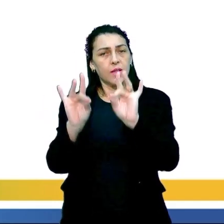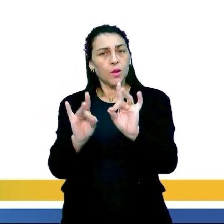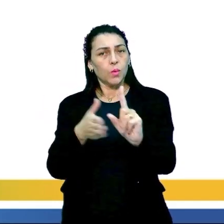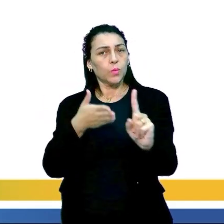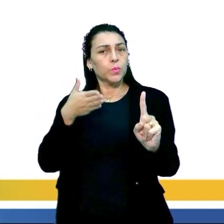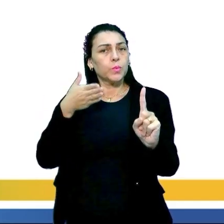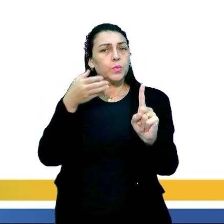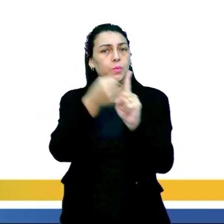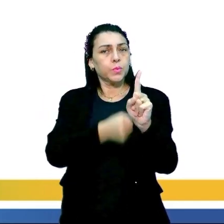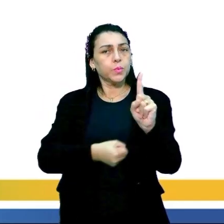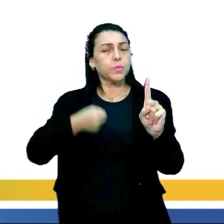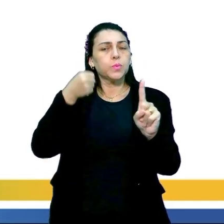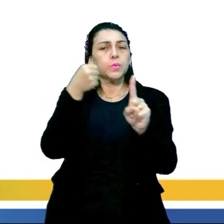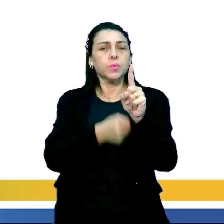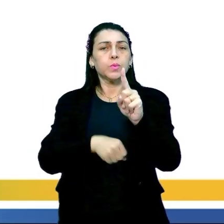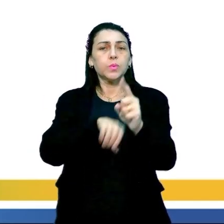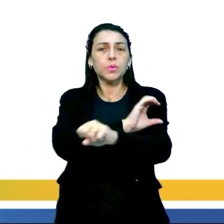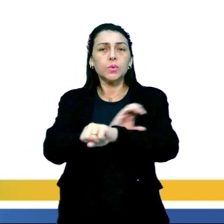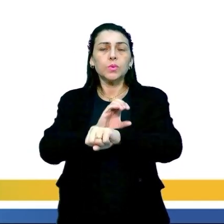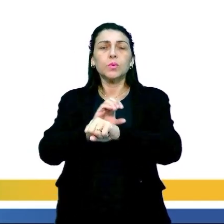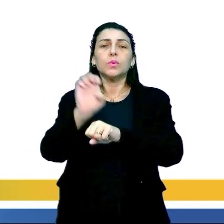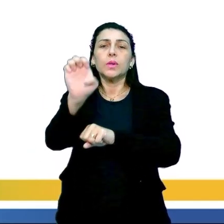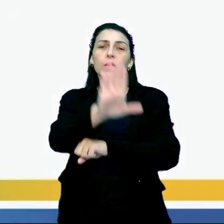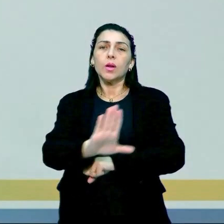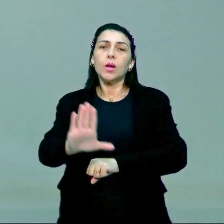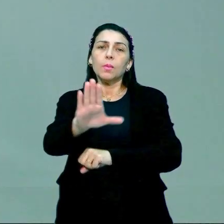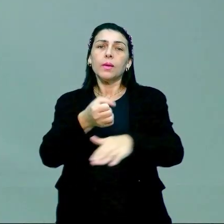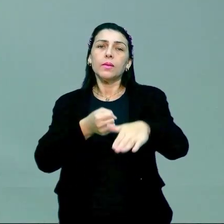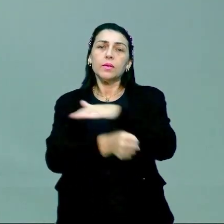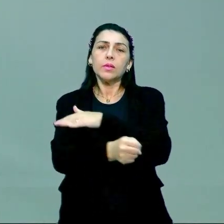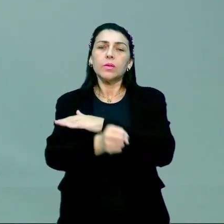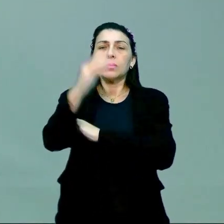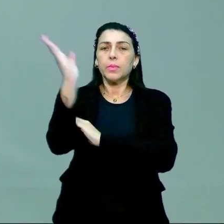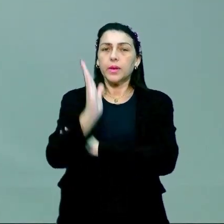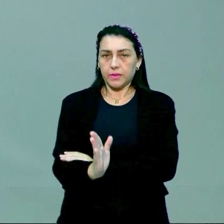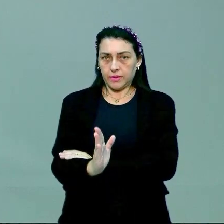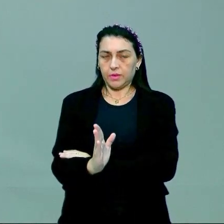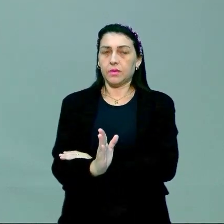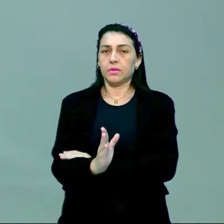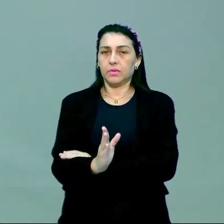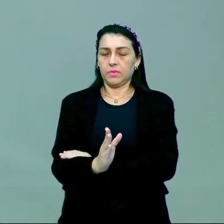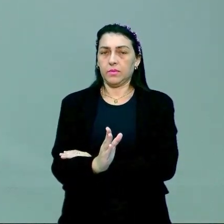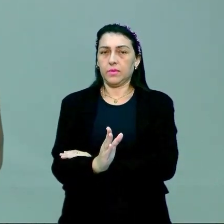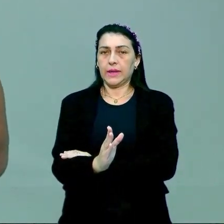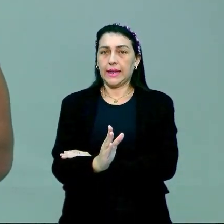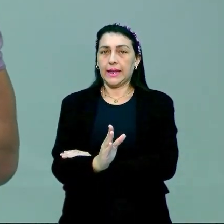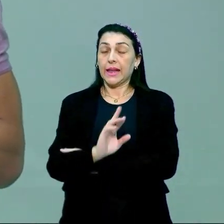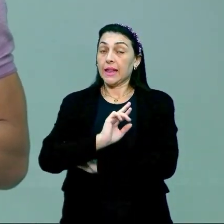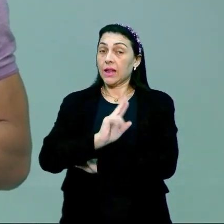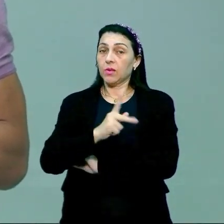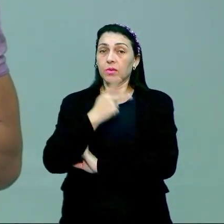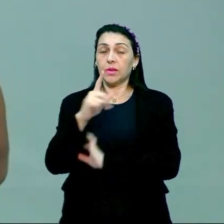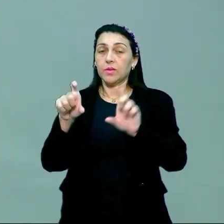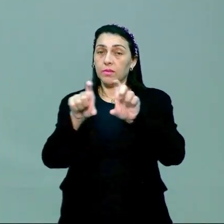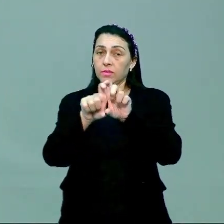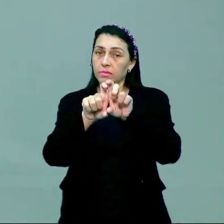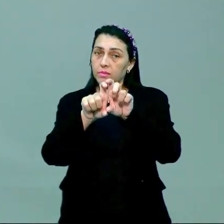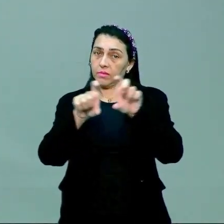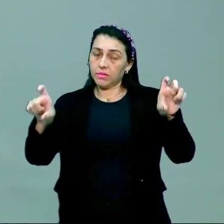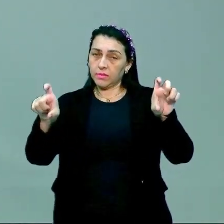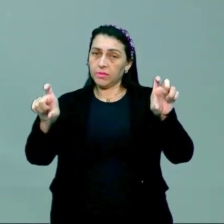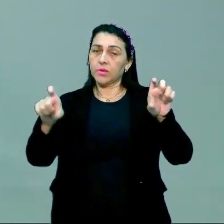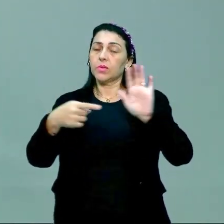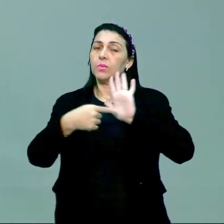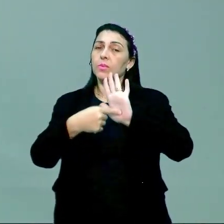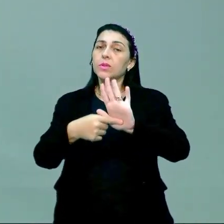impactos da cultura europeia que se instalou no Brasil. E aí não está sendo citado, nesse fragmento que eu